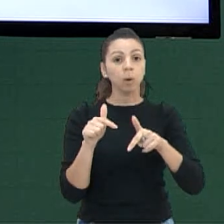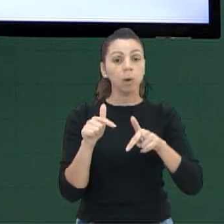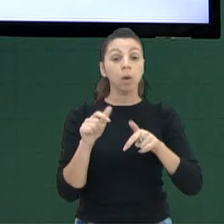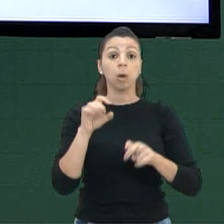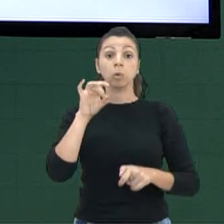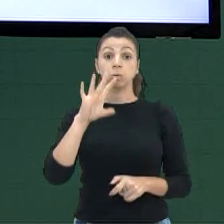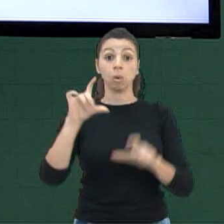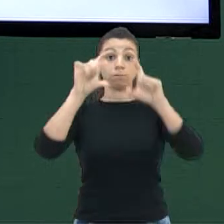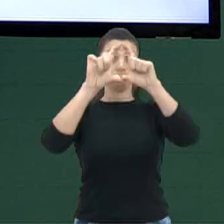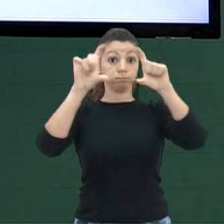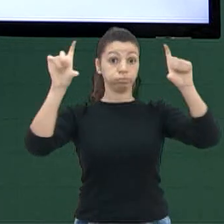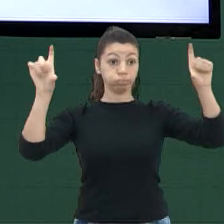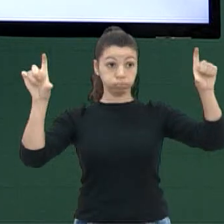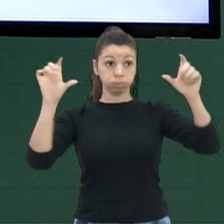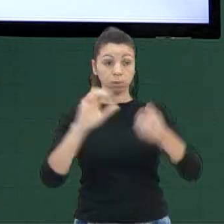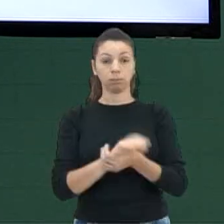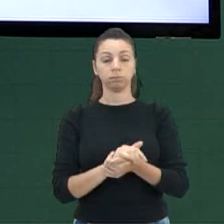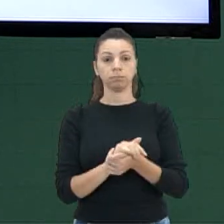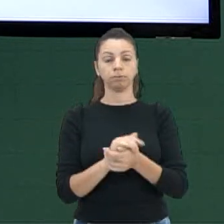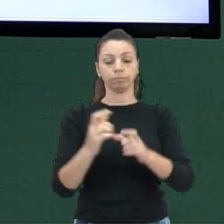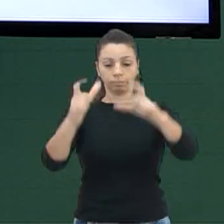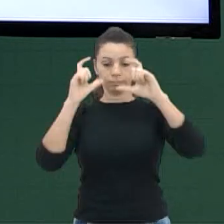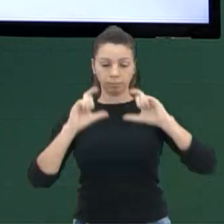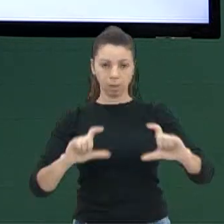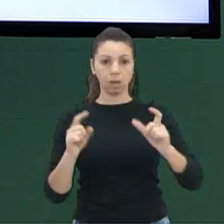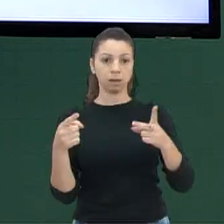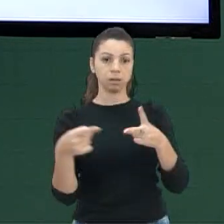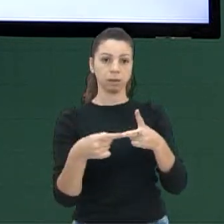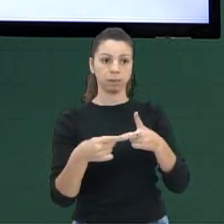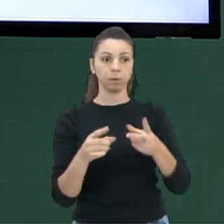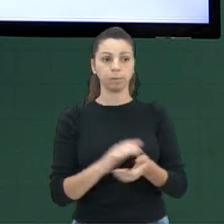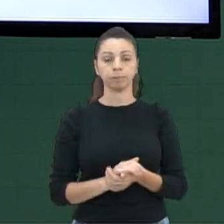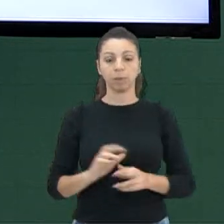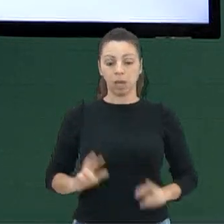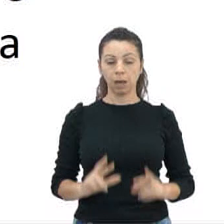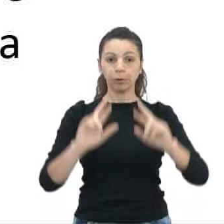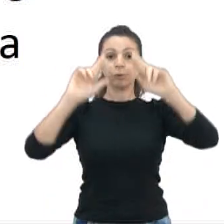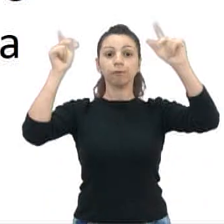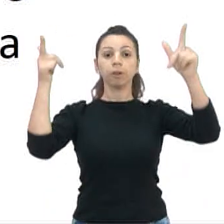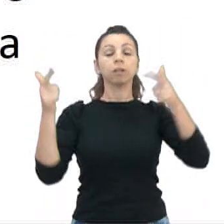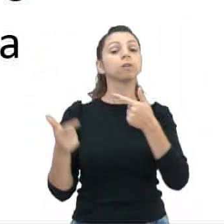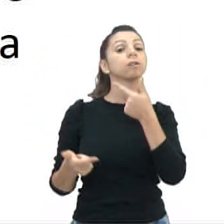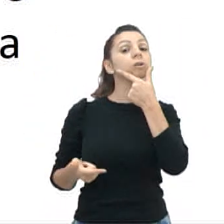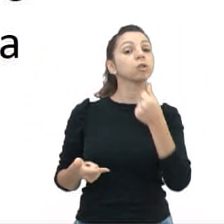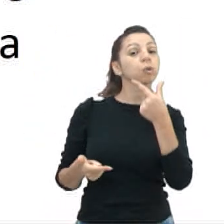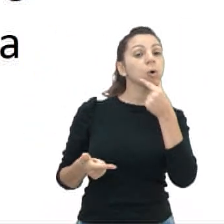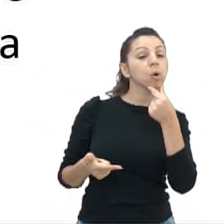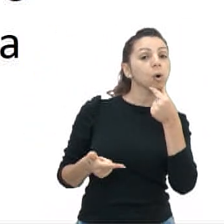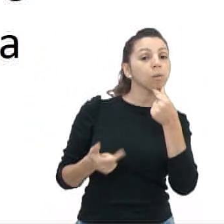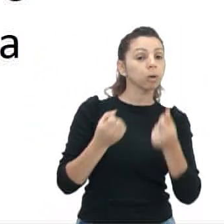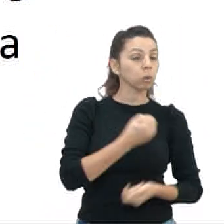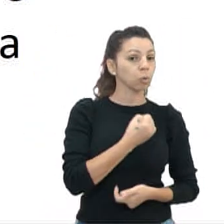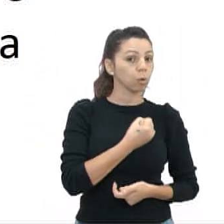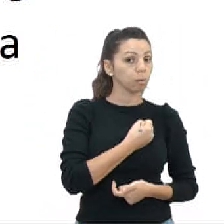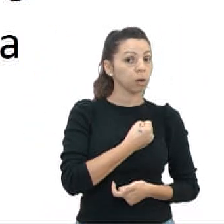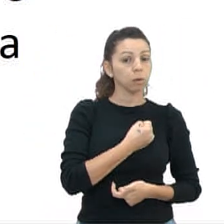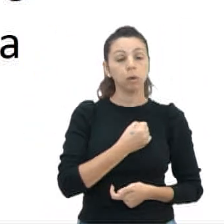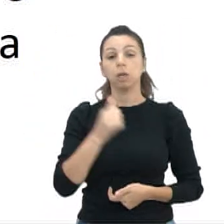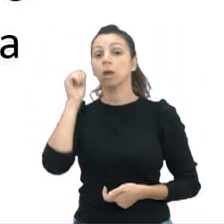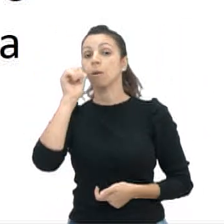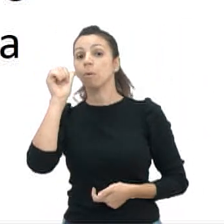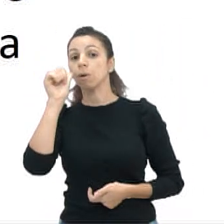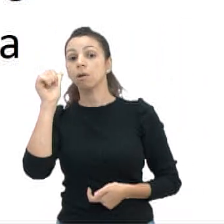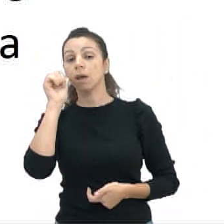expressão algébrica. A segunda, a diferença entre o número de homens e o número de mulheres que trabalham nessa